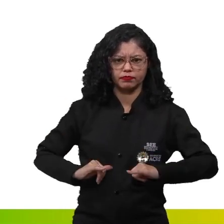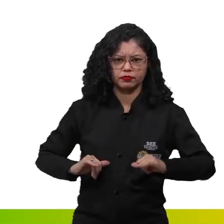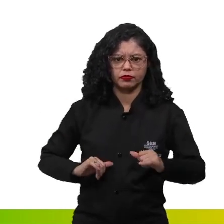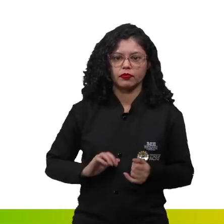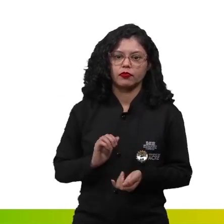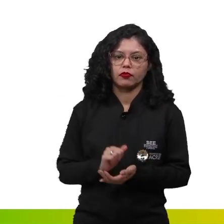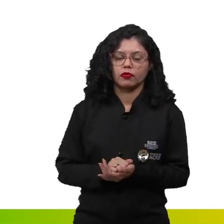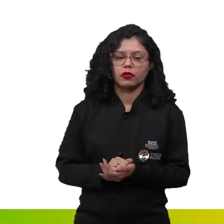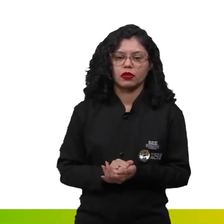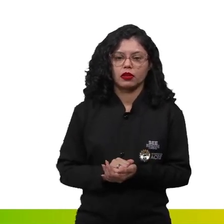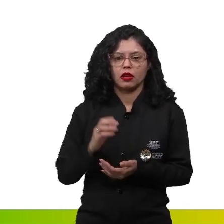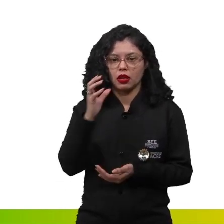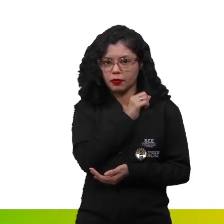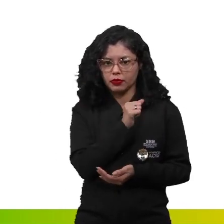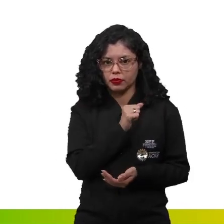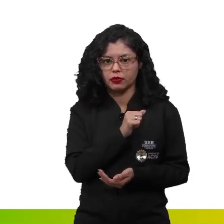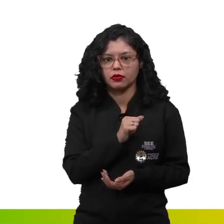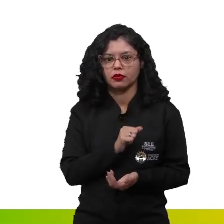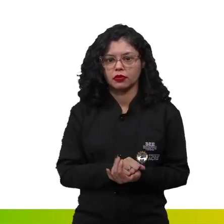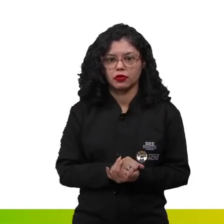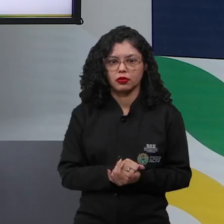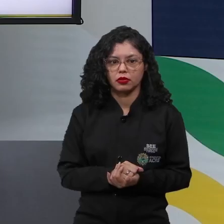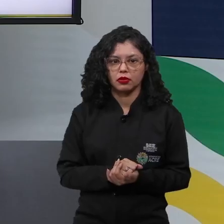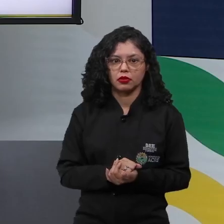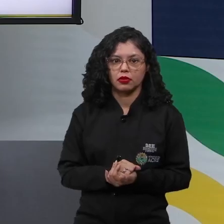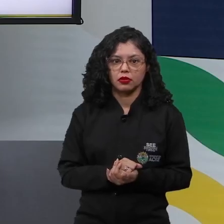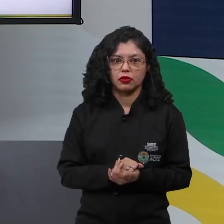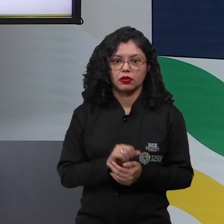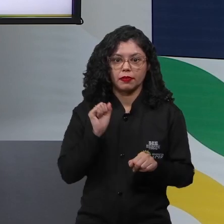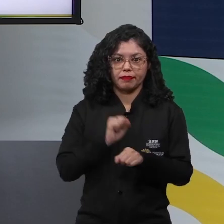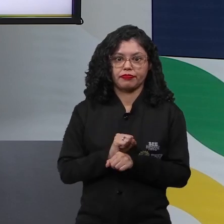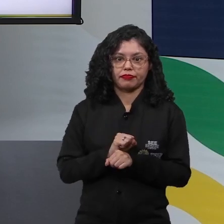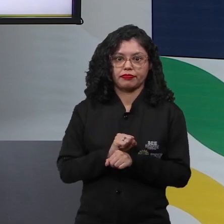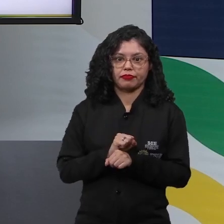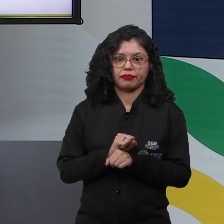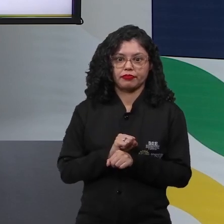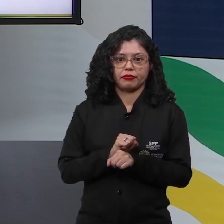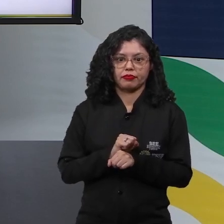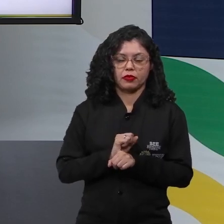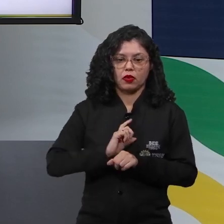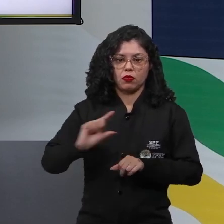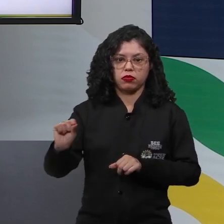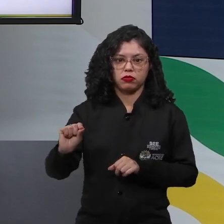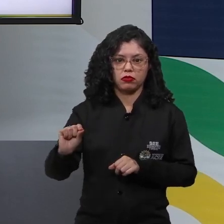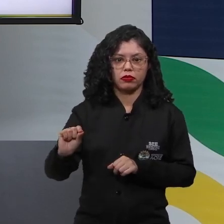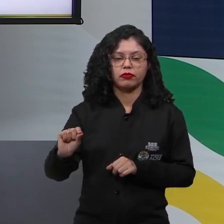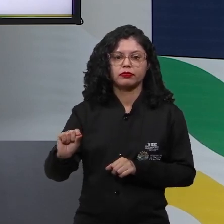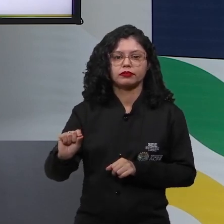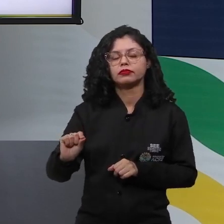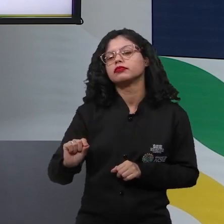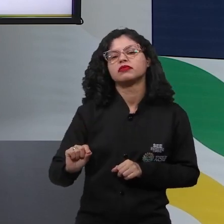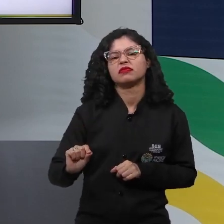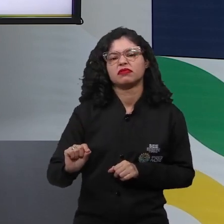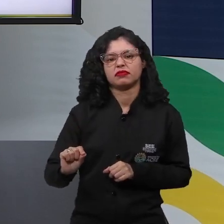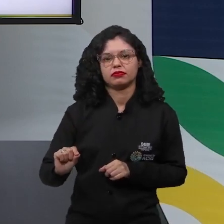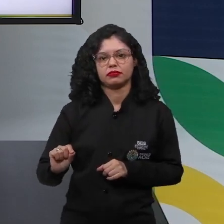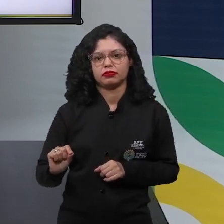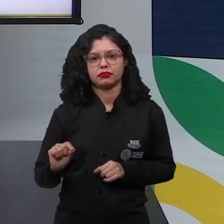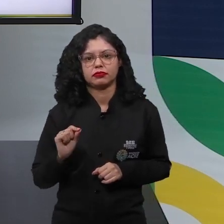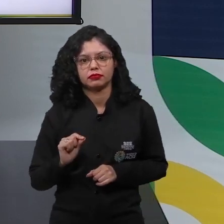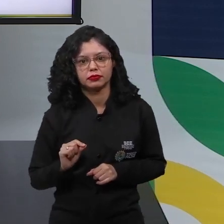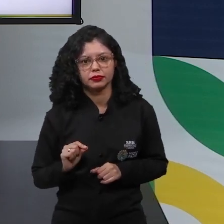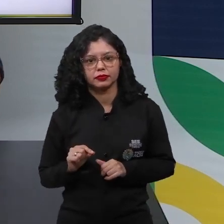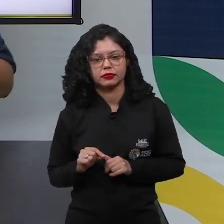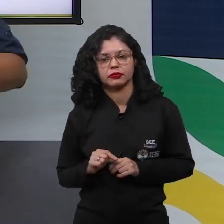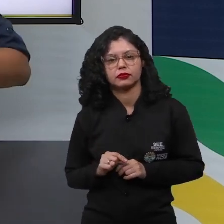assalto. Uma pessoa rapidamente, ela fica o quê? Em estado de fuga, né? Tem gente que paralisa, já tem gente que